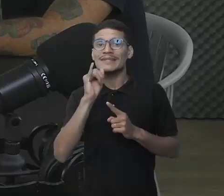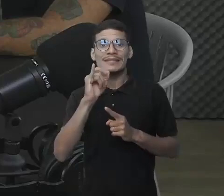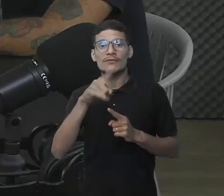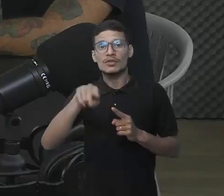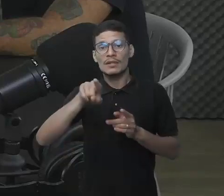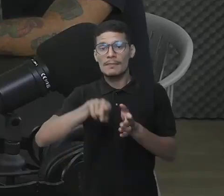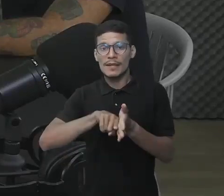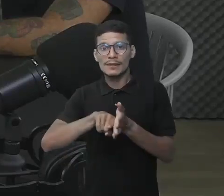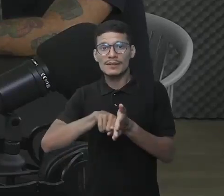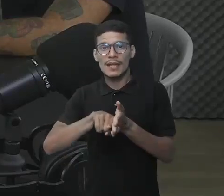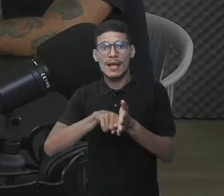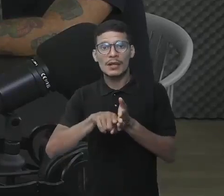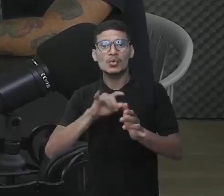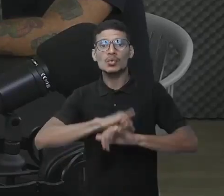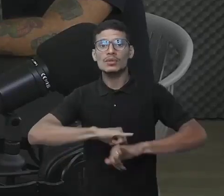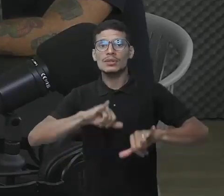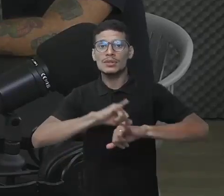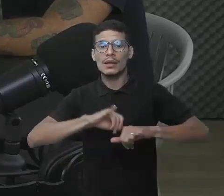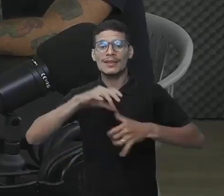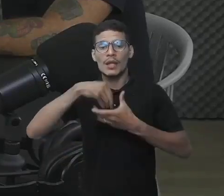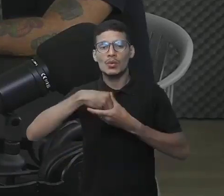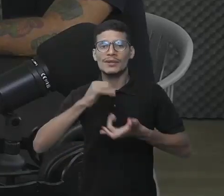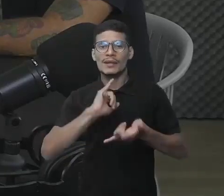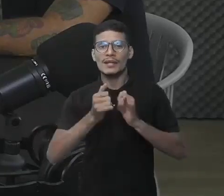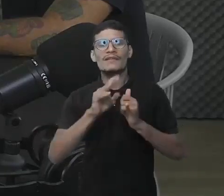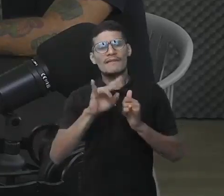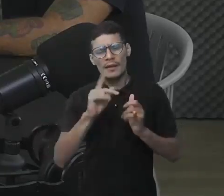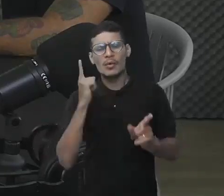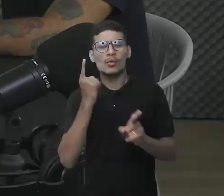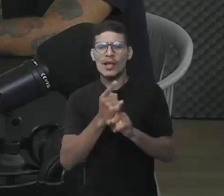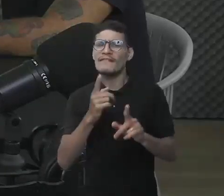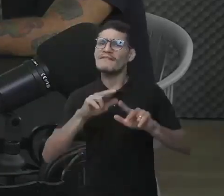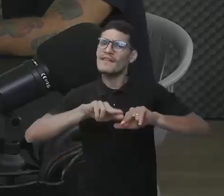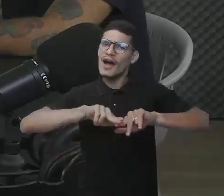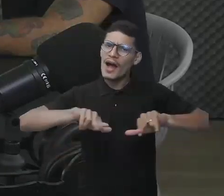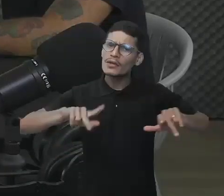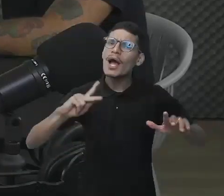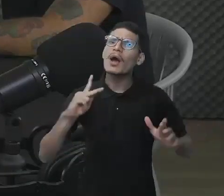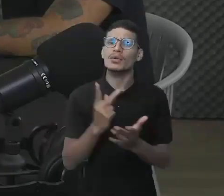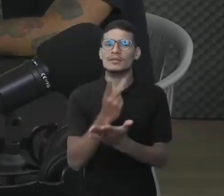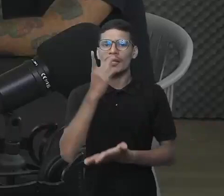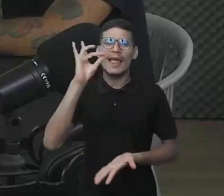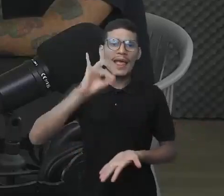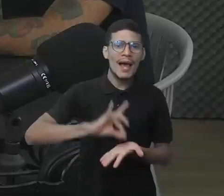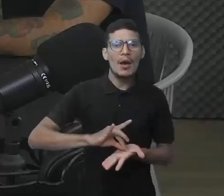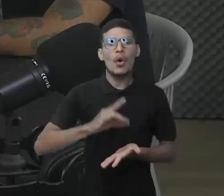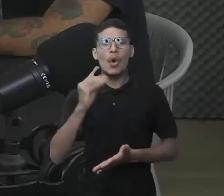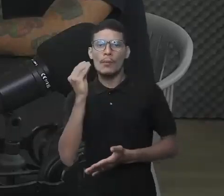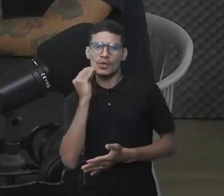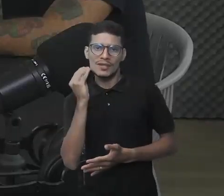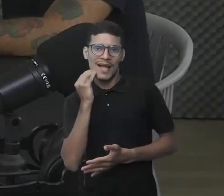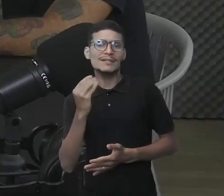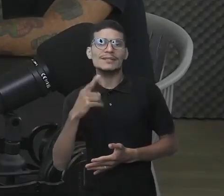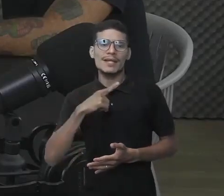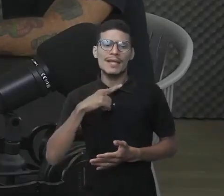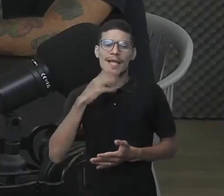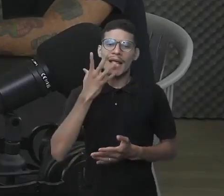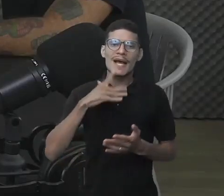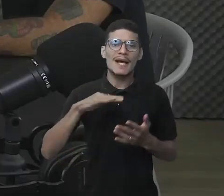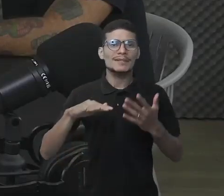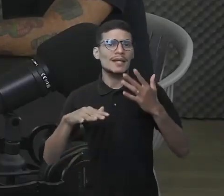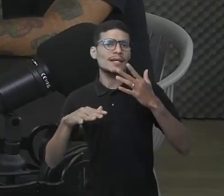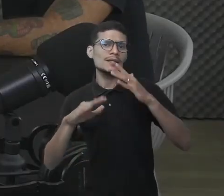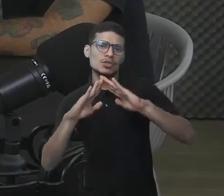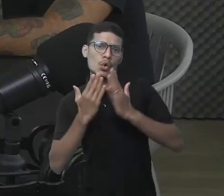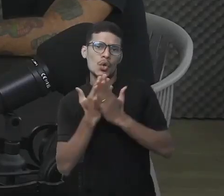com relação a isso, você vai ver vários casos reais de oportunidades que as crianças e adolescentes têm na escola, geralmente no 18 de